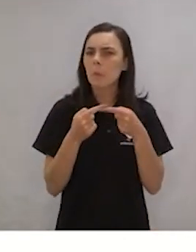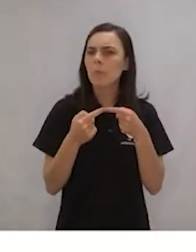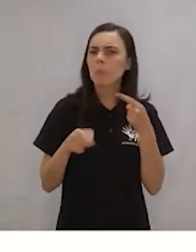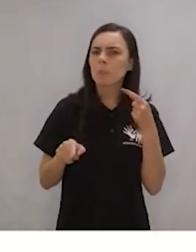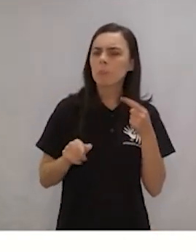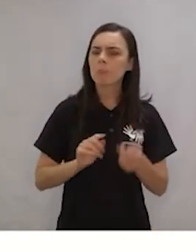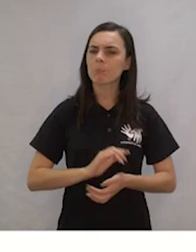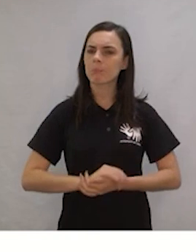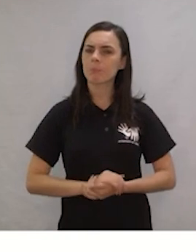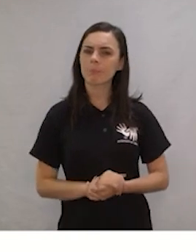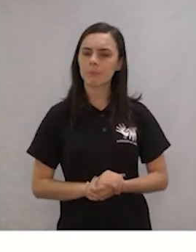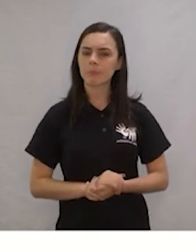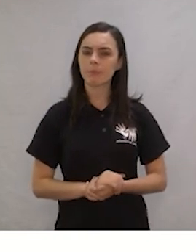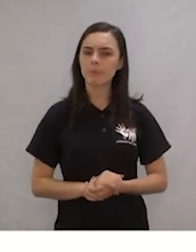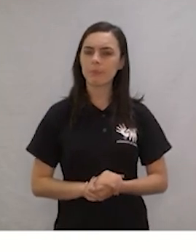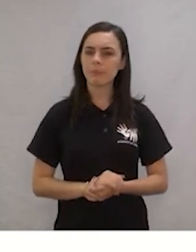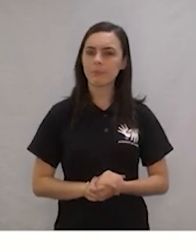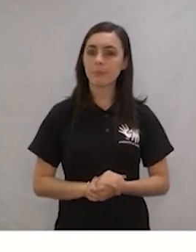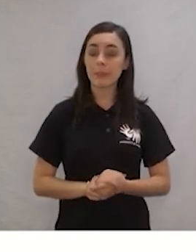intruso?